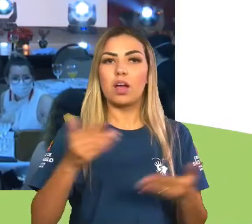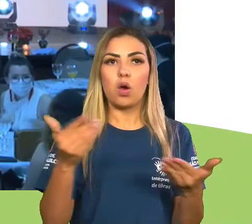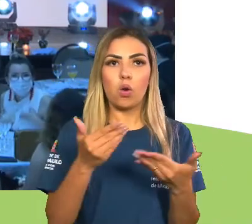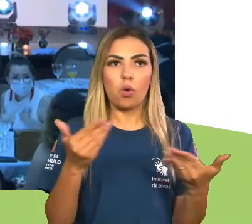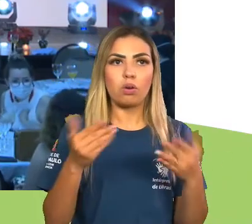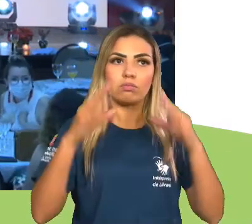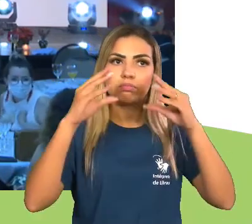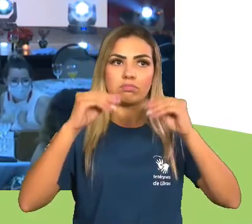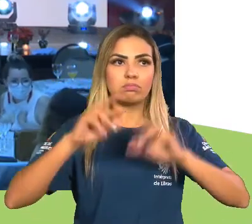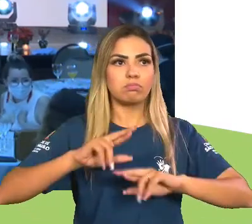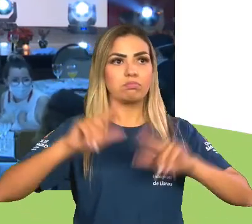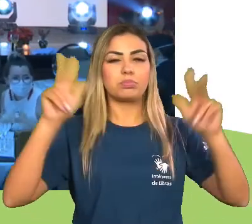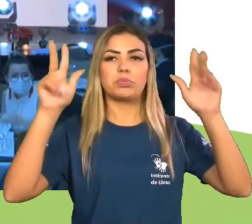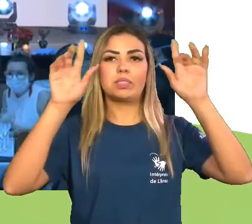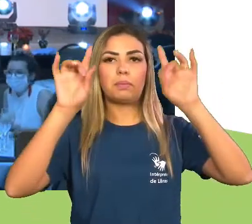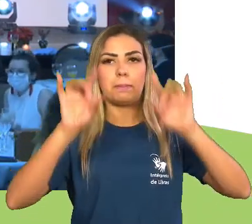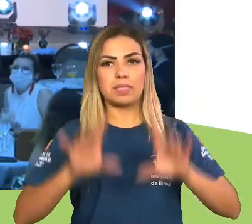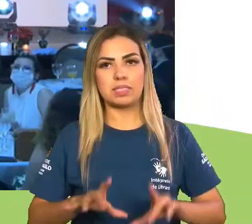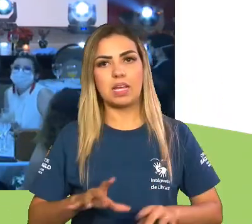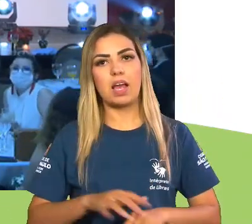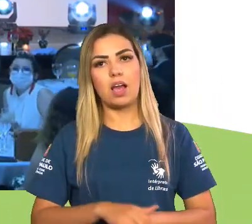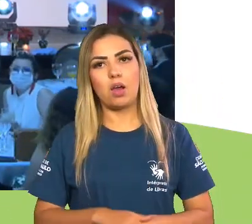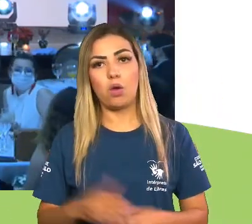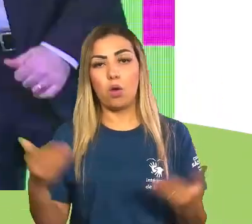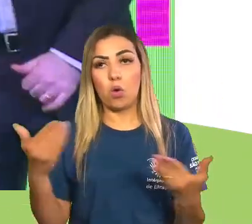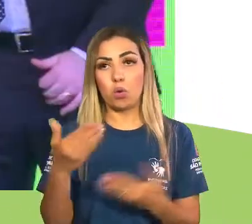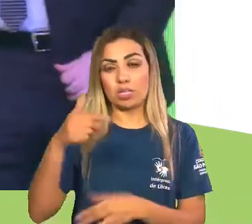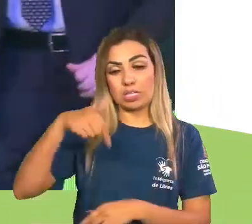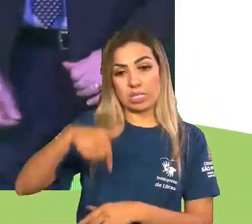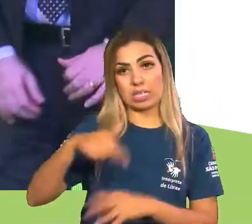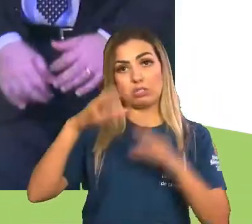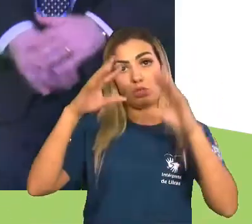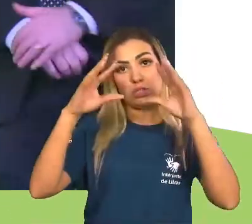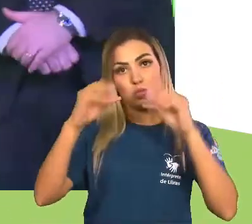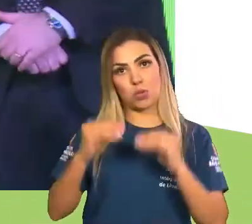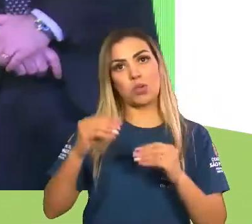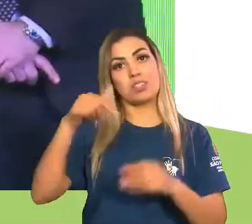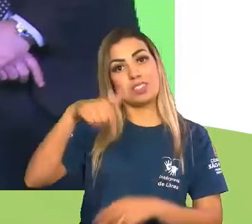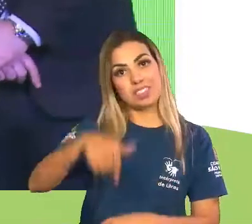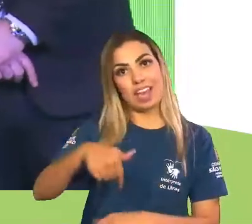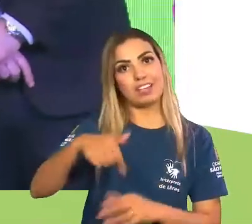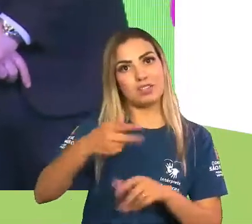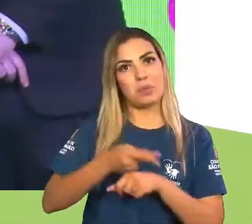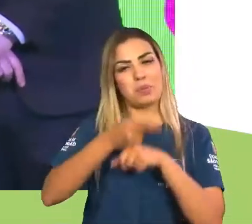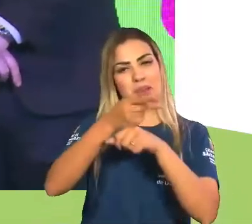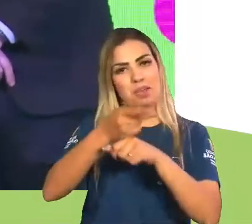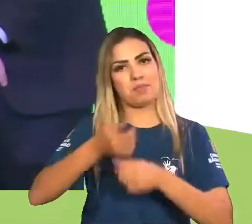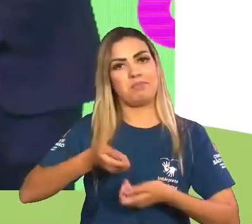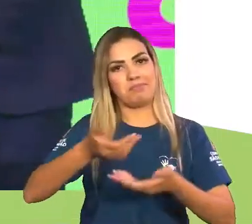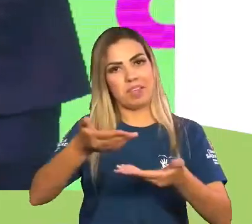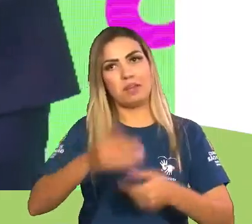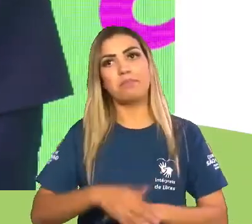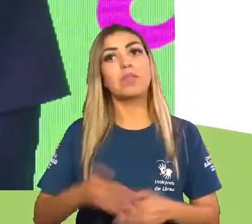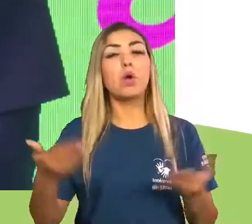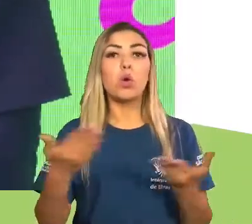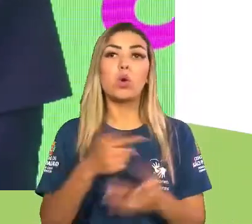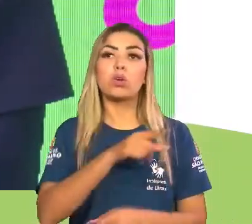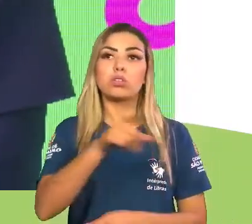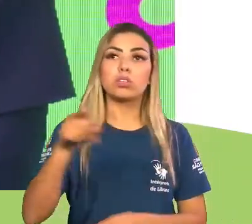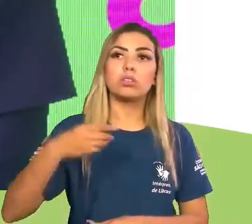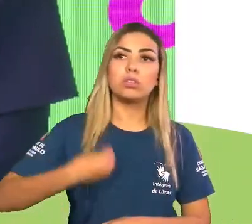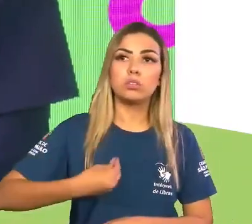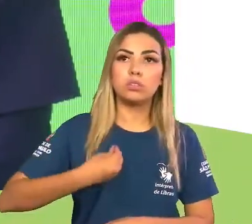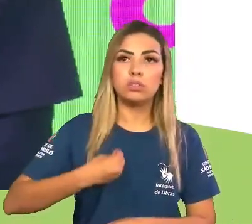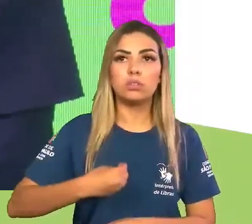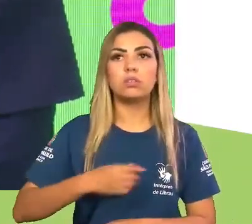ainda mais especial, que é a sétima noite do Prêmio Gente, o sétimo Prêmio Gente Rara. Aliás, para quem está aqui hoje, eu preciso contar